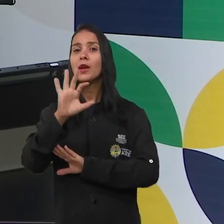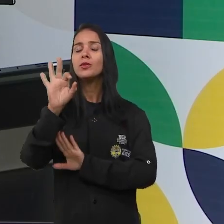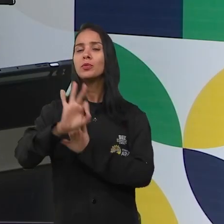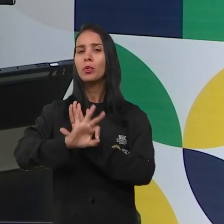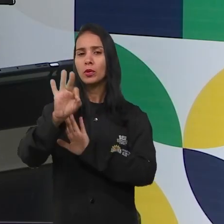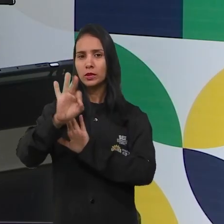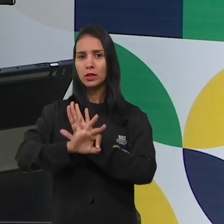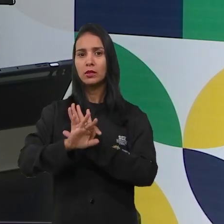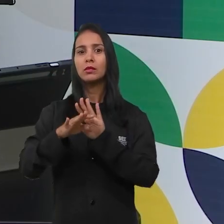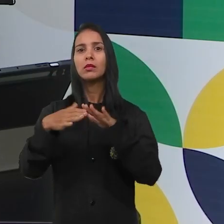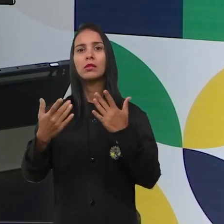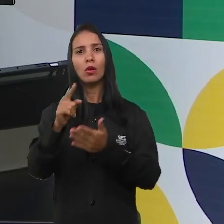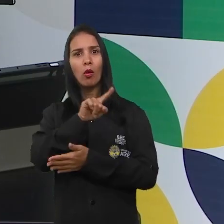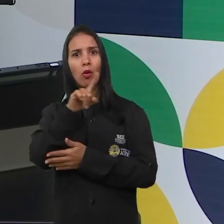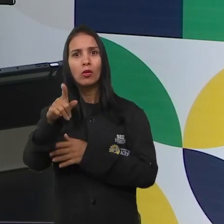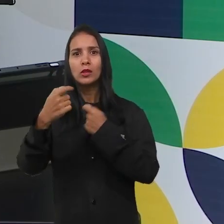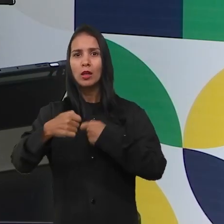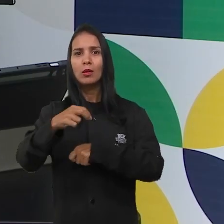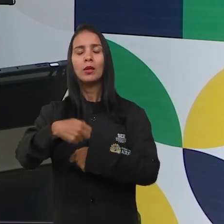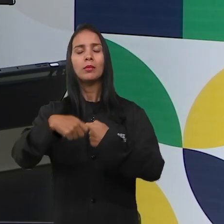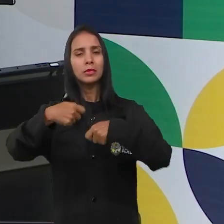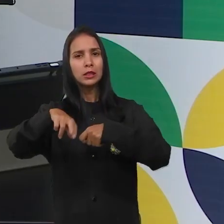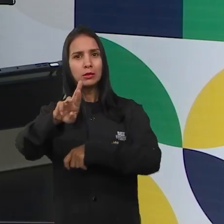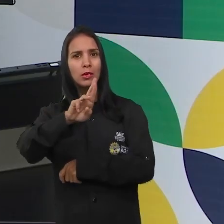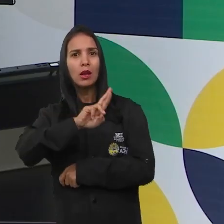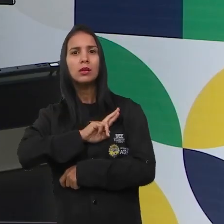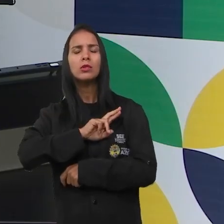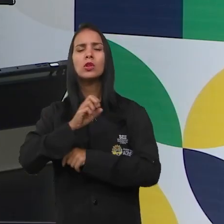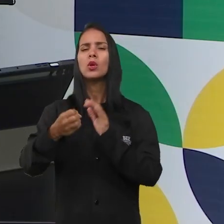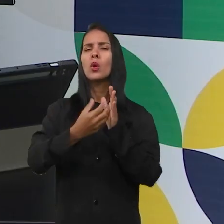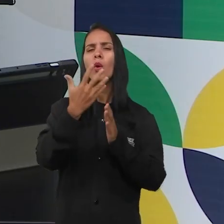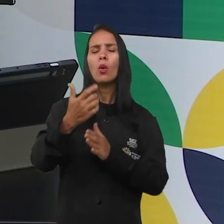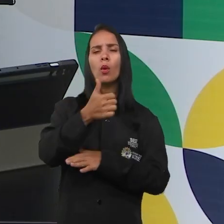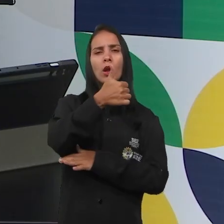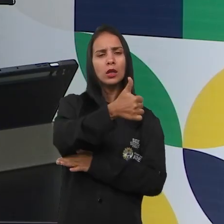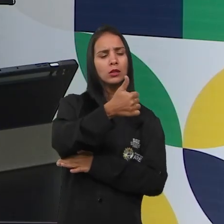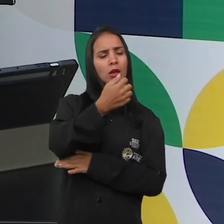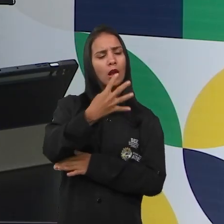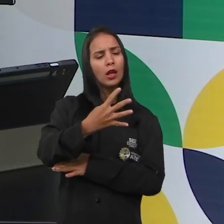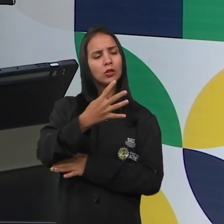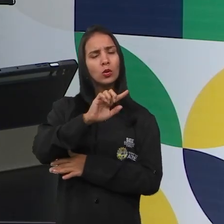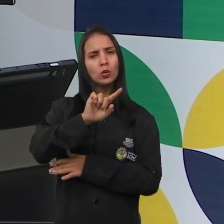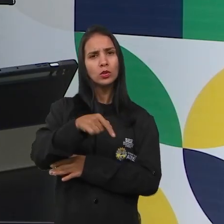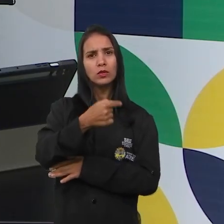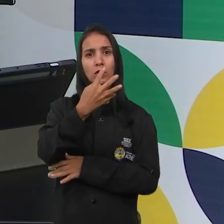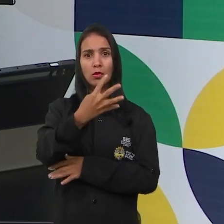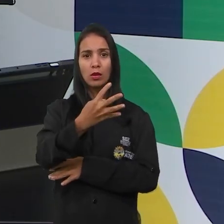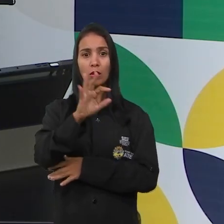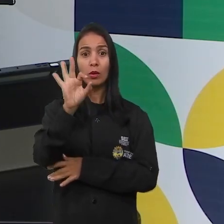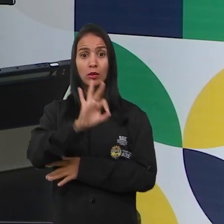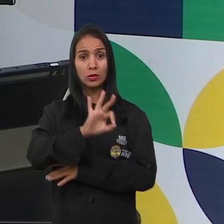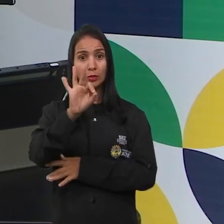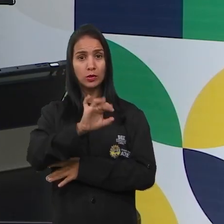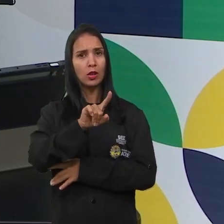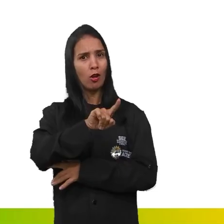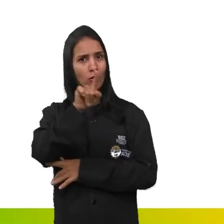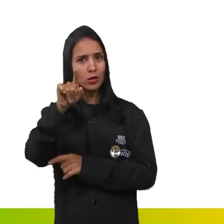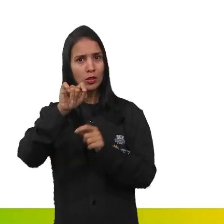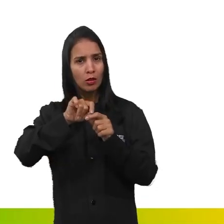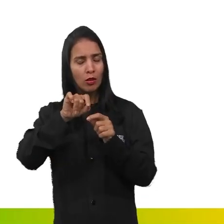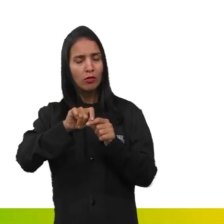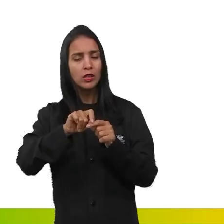é que é 14,4 em porcentagem em relação à altura da lata anterior. Isso você faz da seguinte